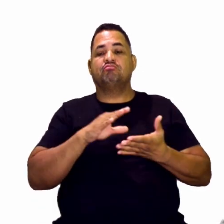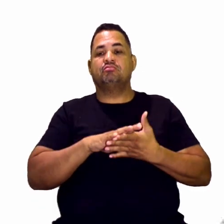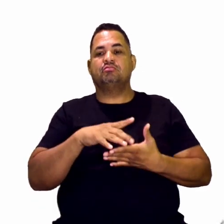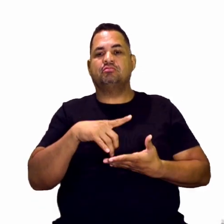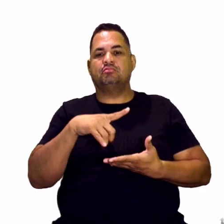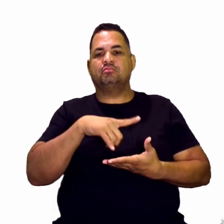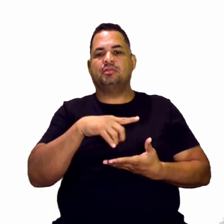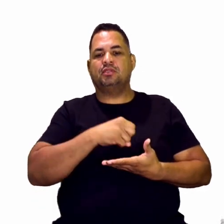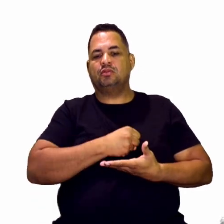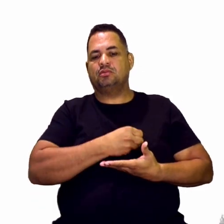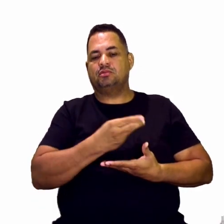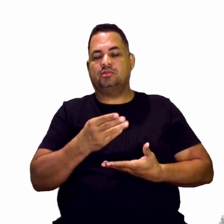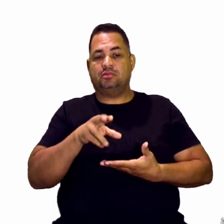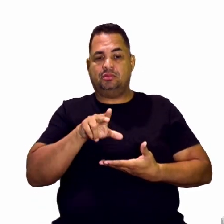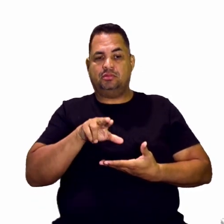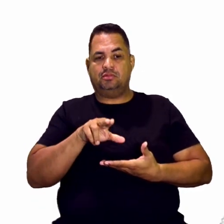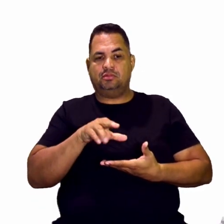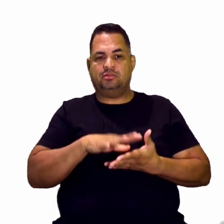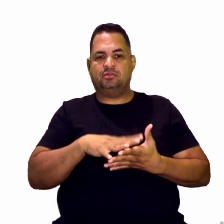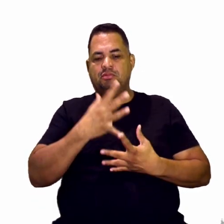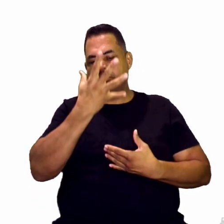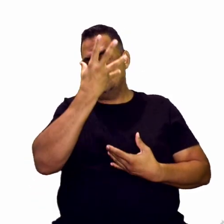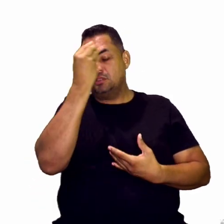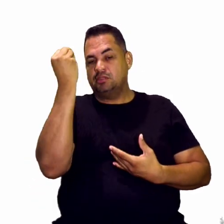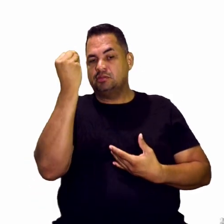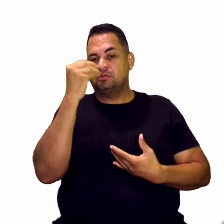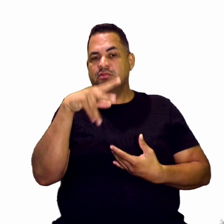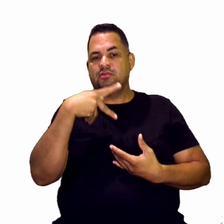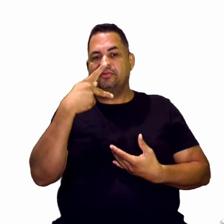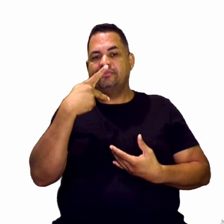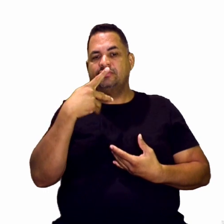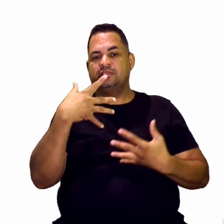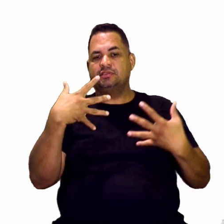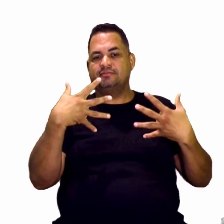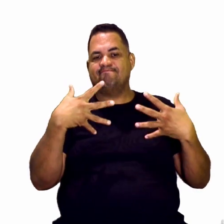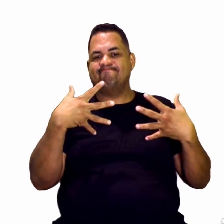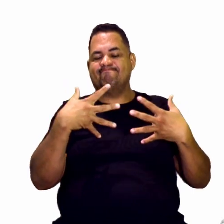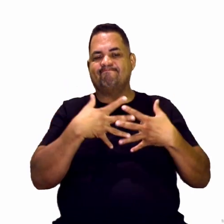as concentrações estão iguais. Esquece isso que eu falei, tá? Eu me confundi todo aqui.